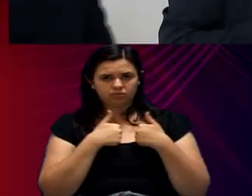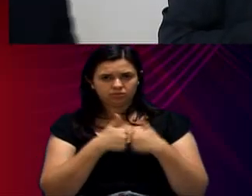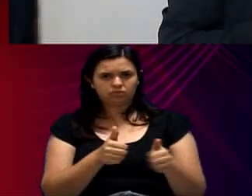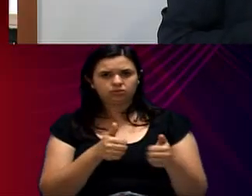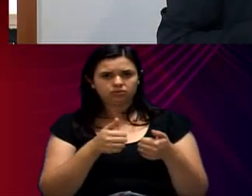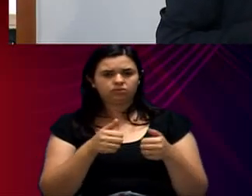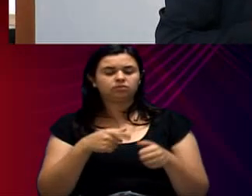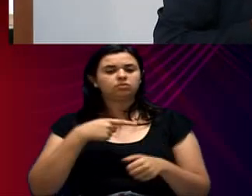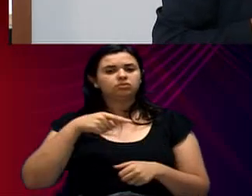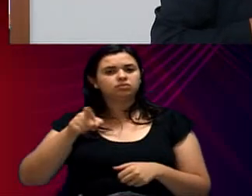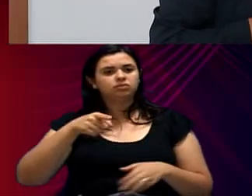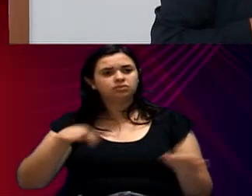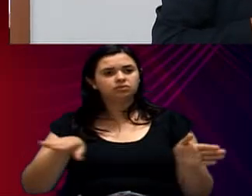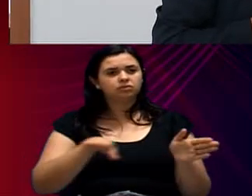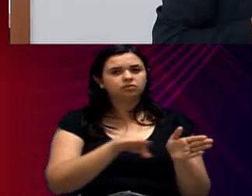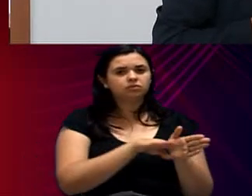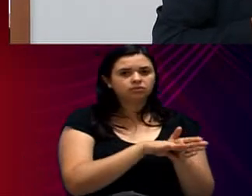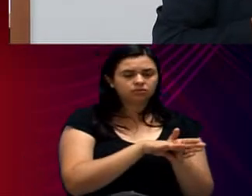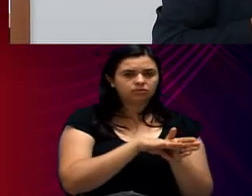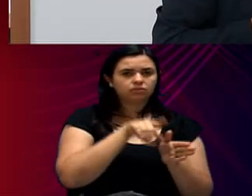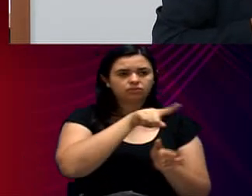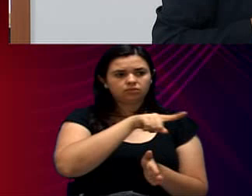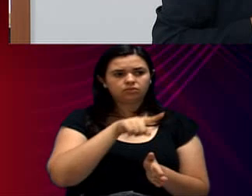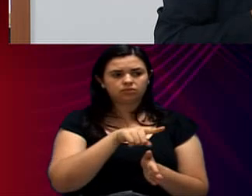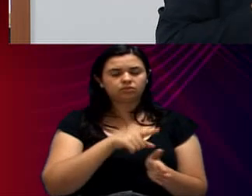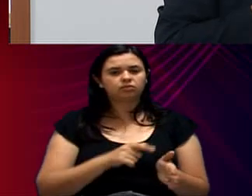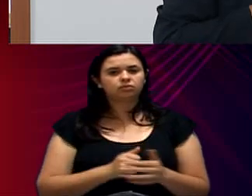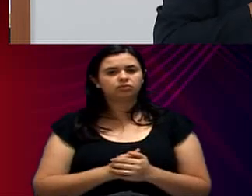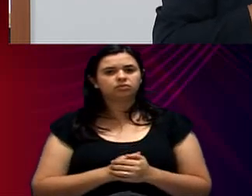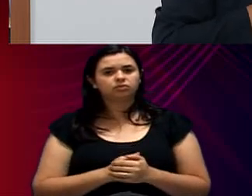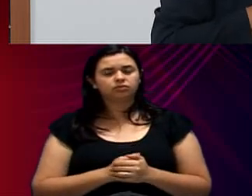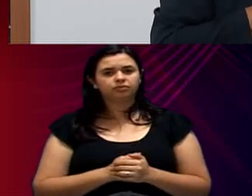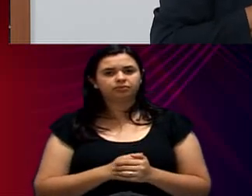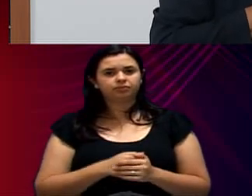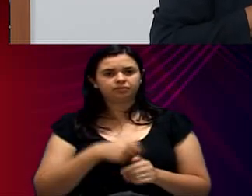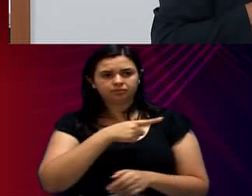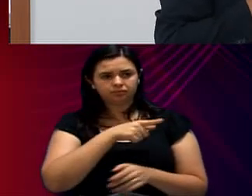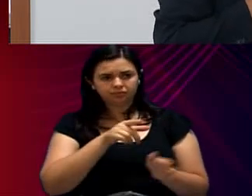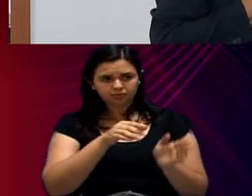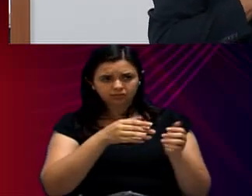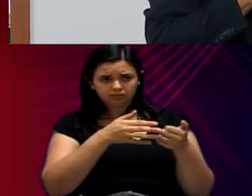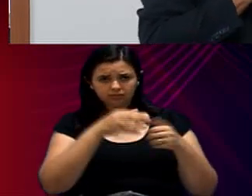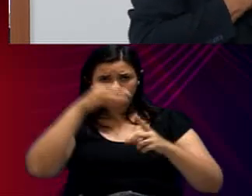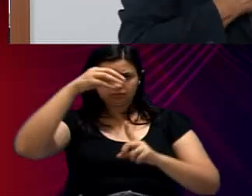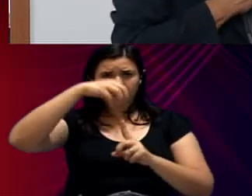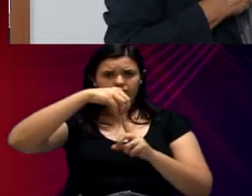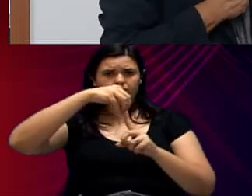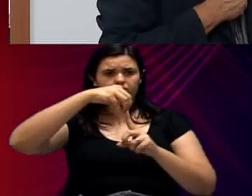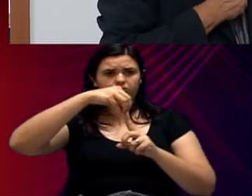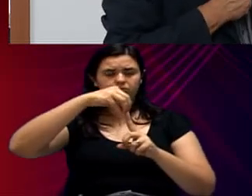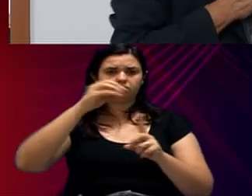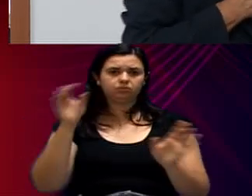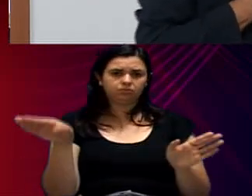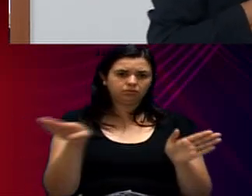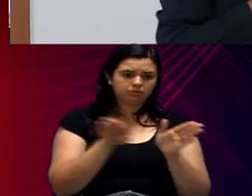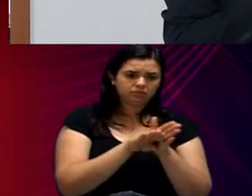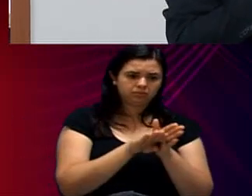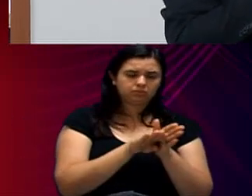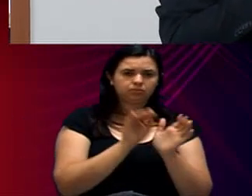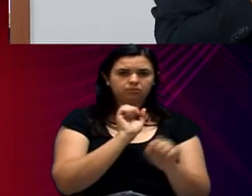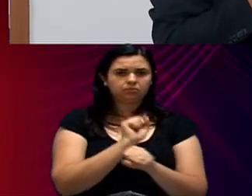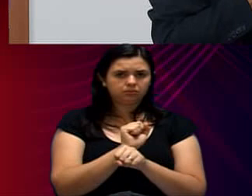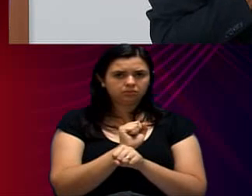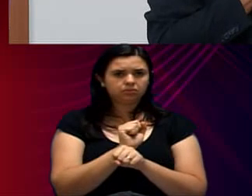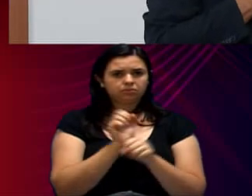BRT, quando ele chega na plataforma, né, que é a estação aqui, sim, em Sorocaba, estação, né, que recebe